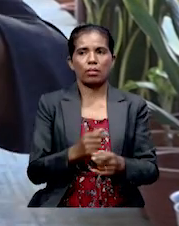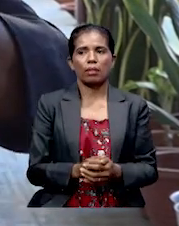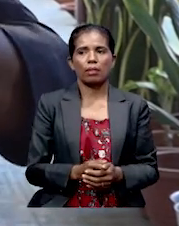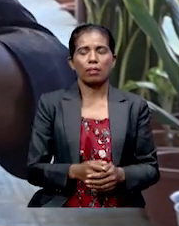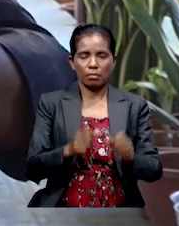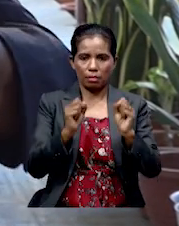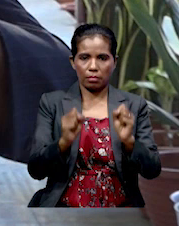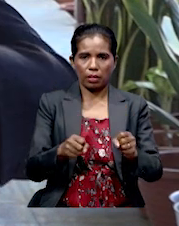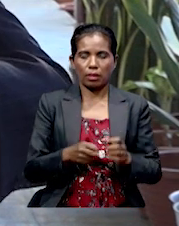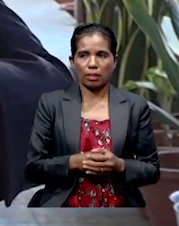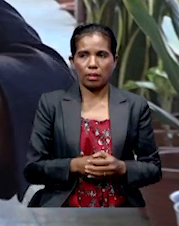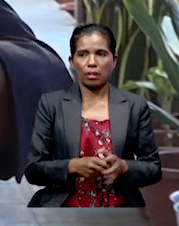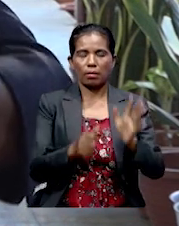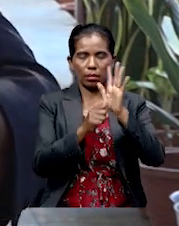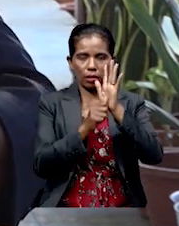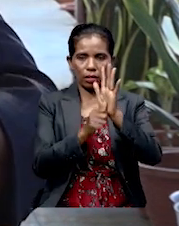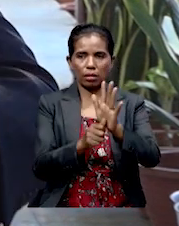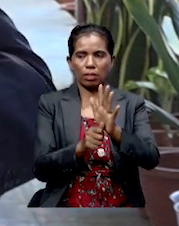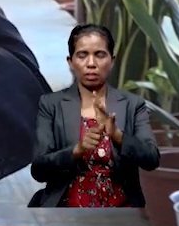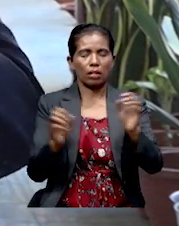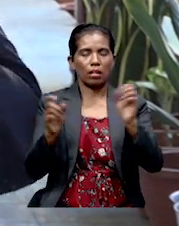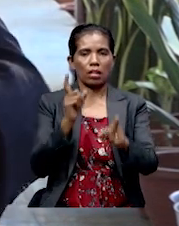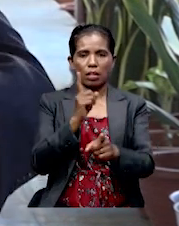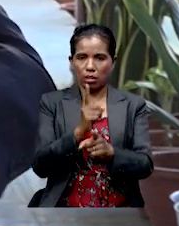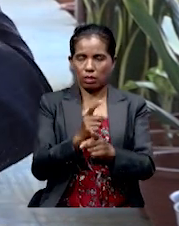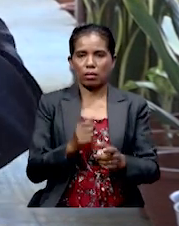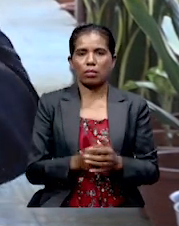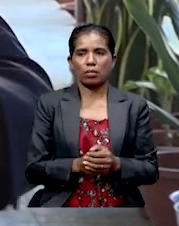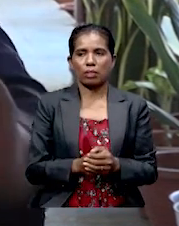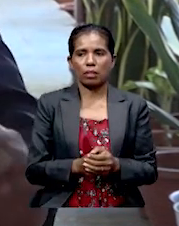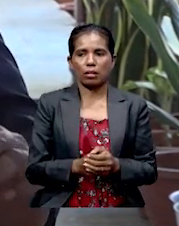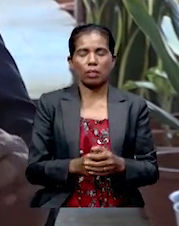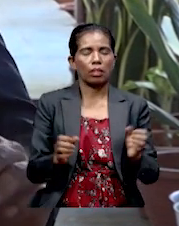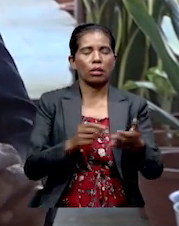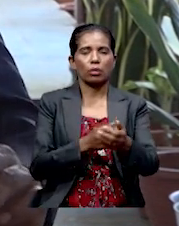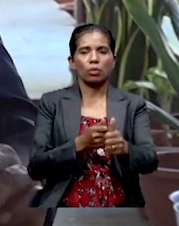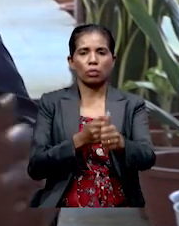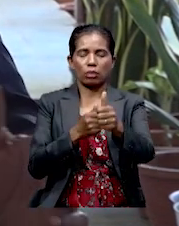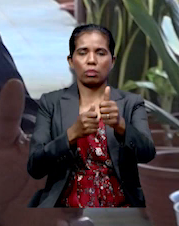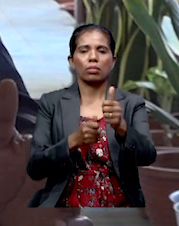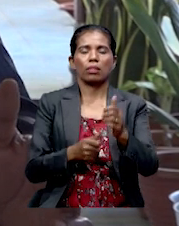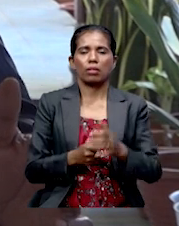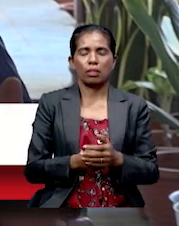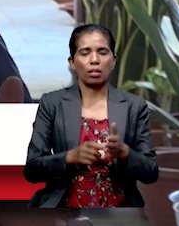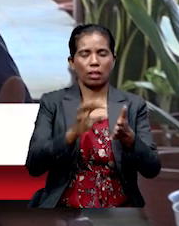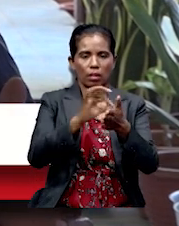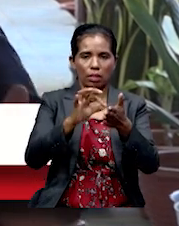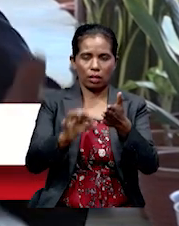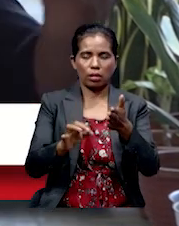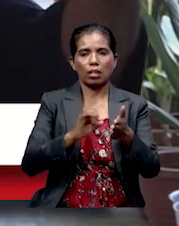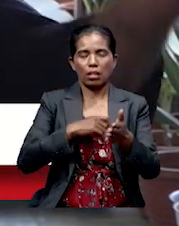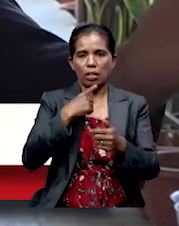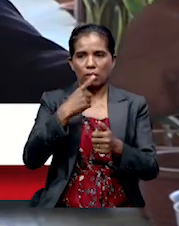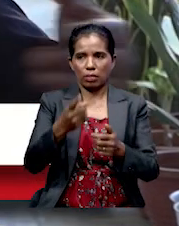Bele, apresenta factos, neve ladum forte e... Factos né, la prensa pressupostos sirene bem, mas hoje eu tenho